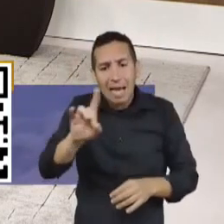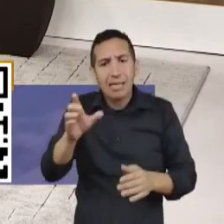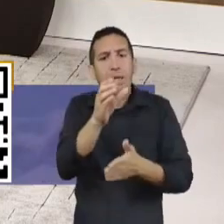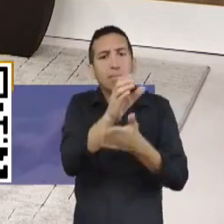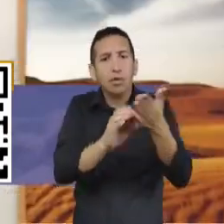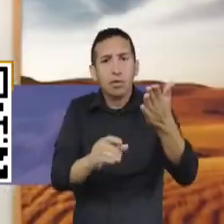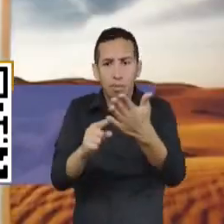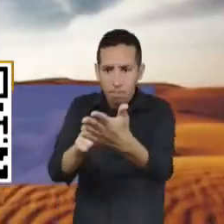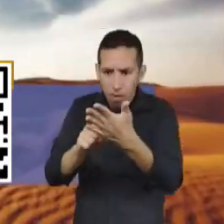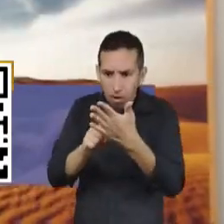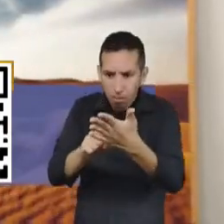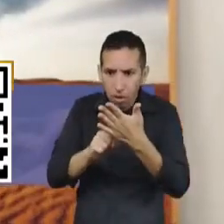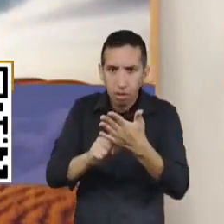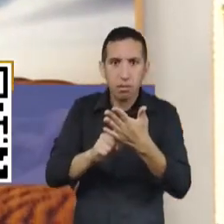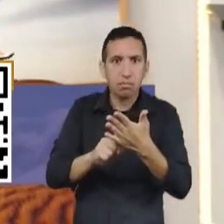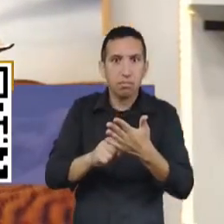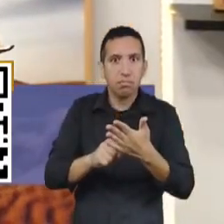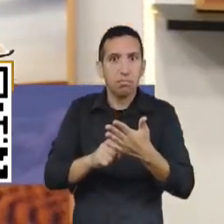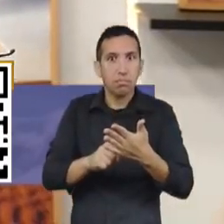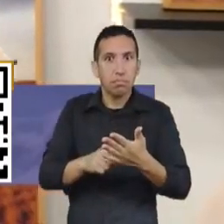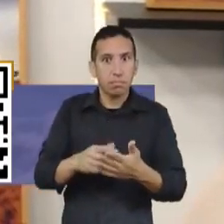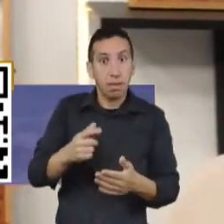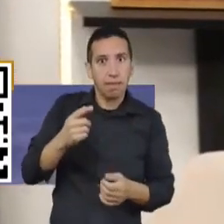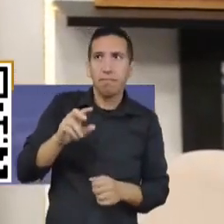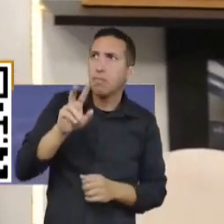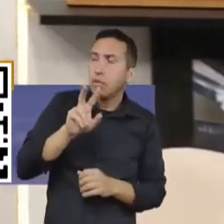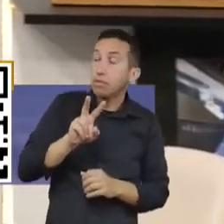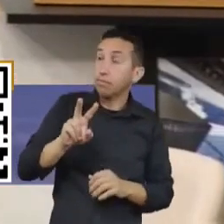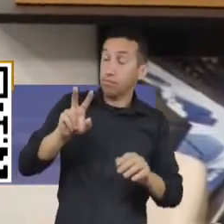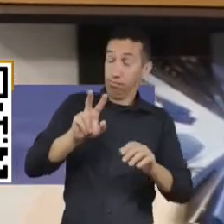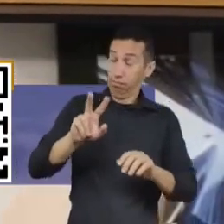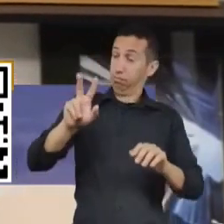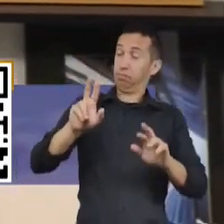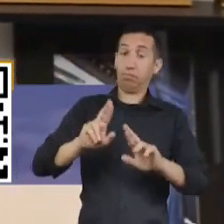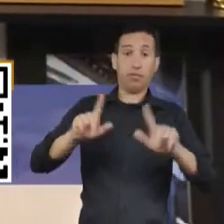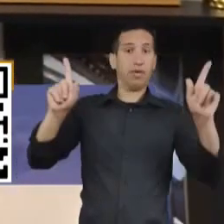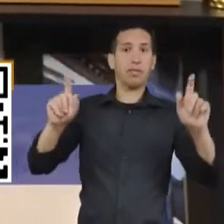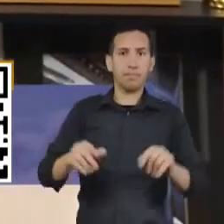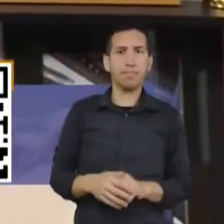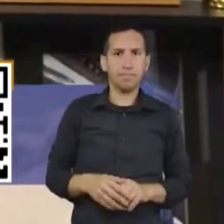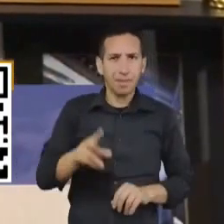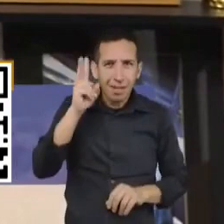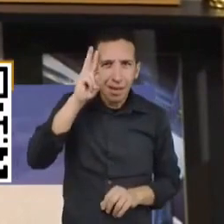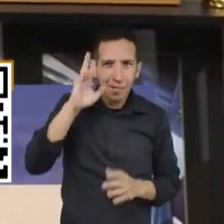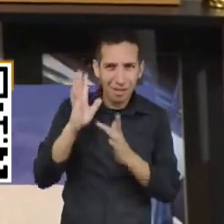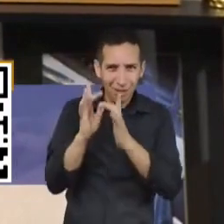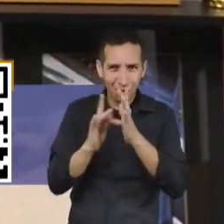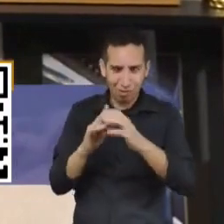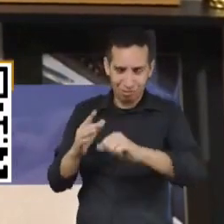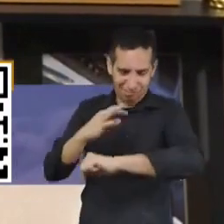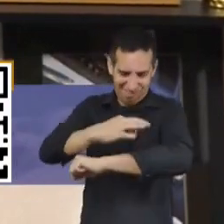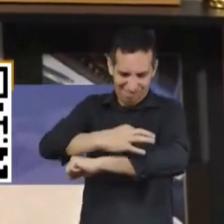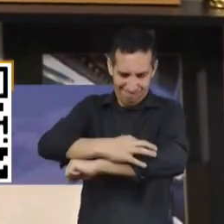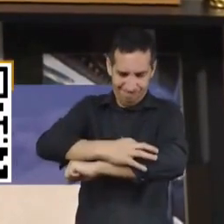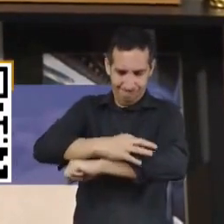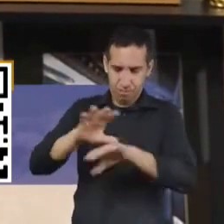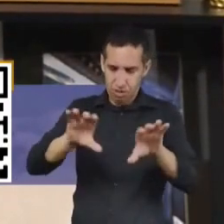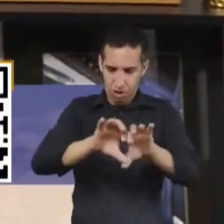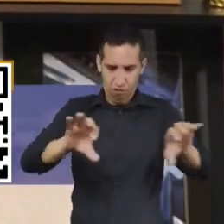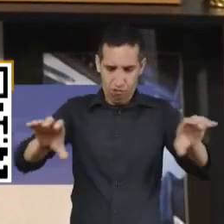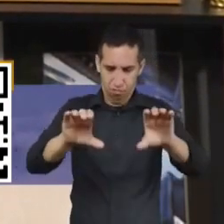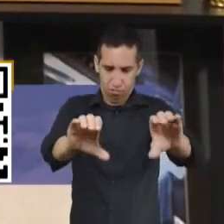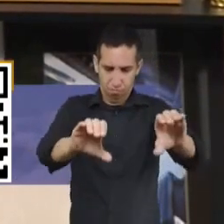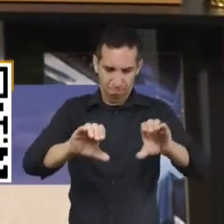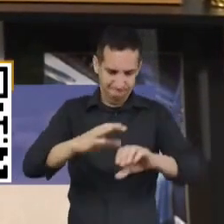cada visão é bom nesse caso aqui então você sabe que quando o cordeiro pegou o livro fechado e abriu